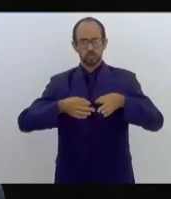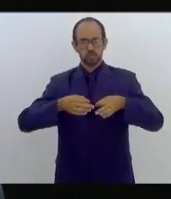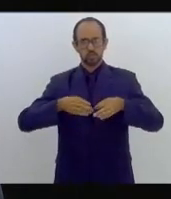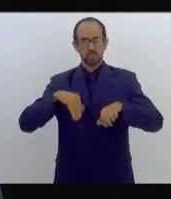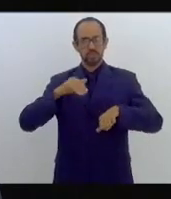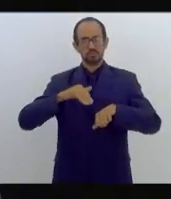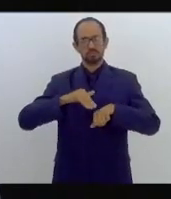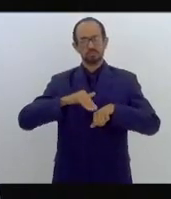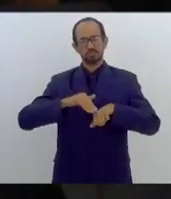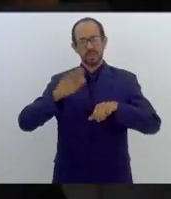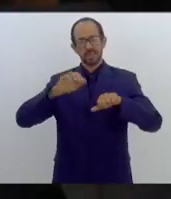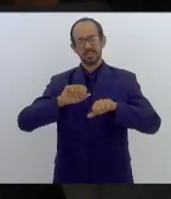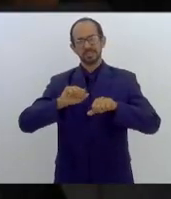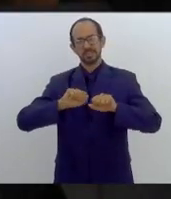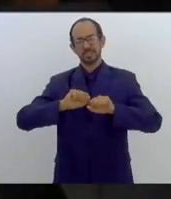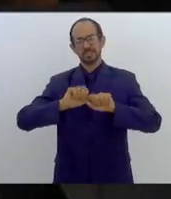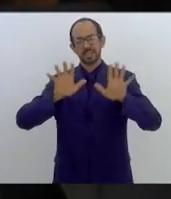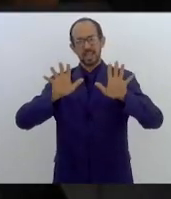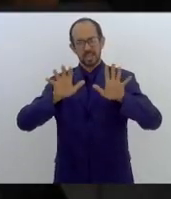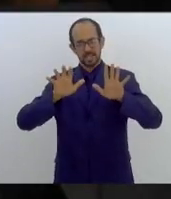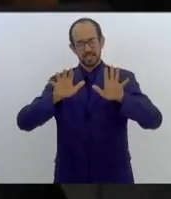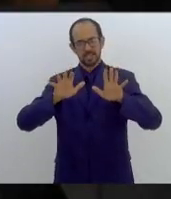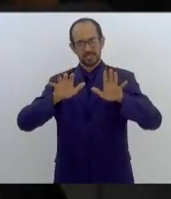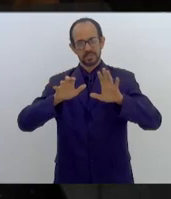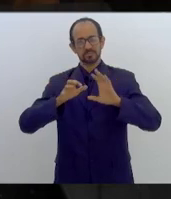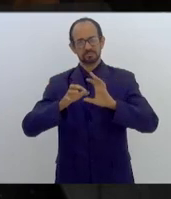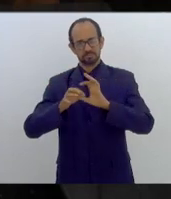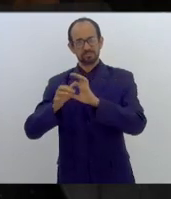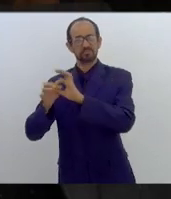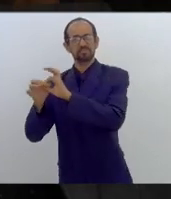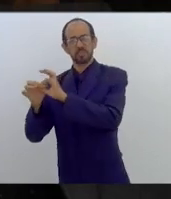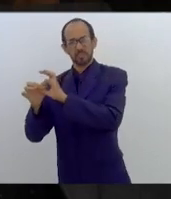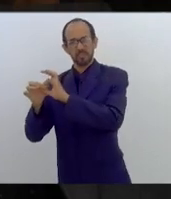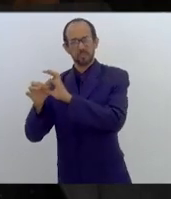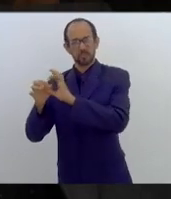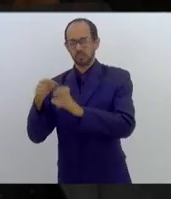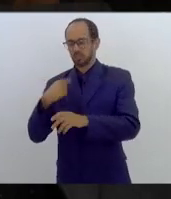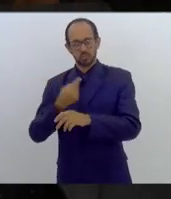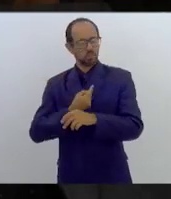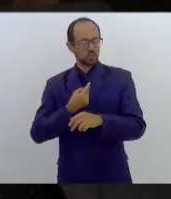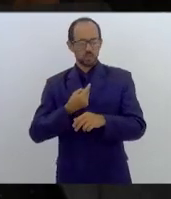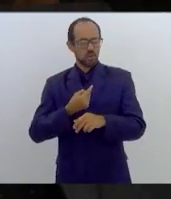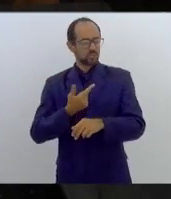diversas situações que a gente não costuma ver.